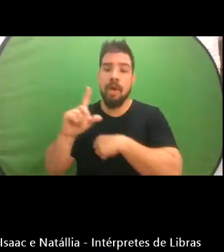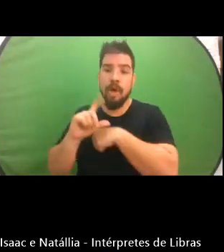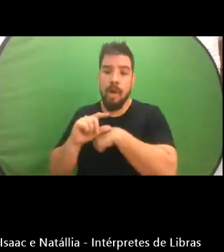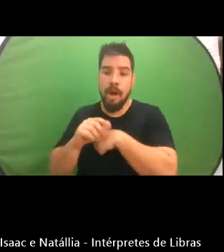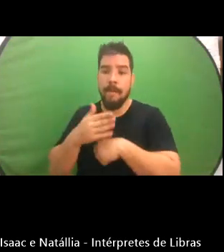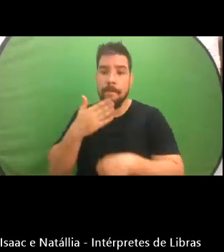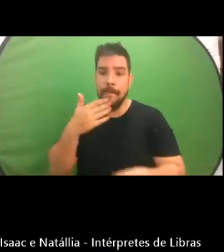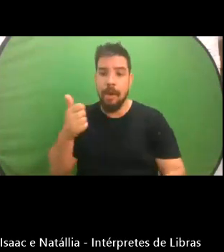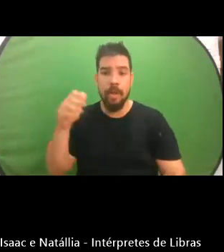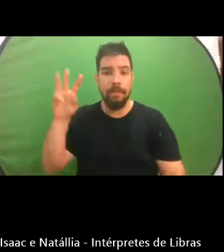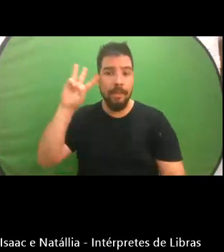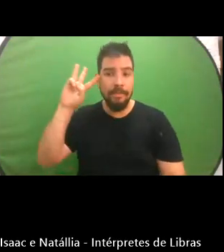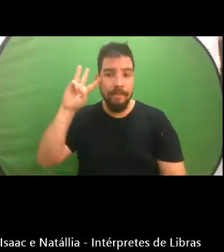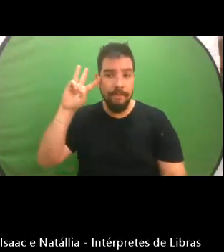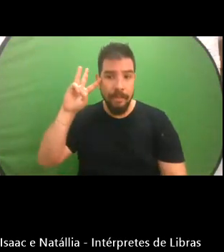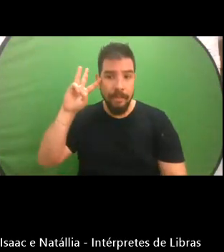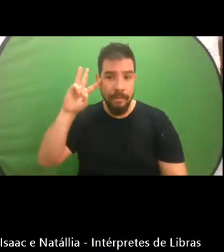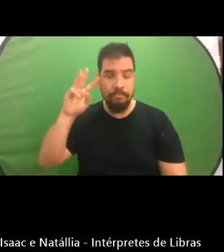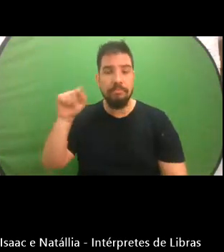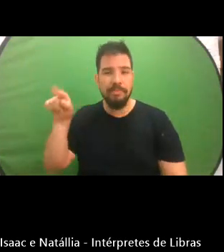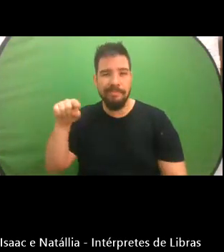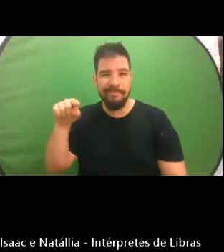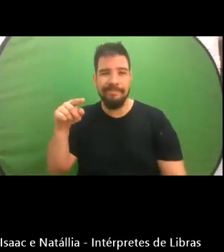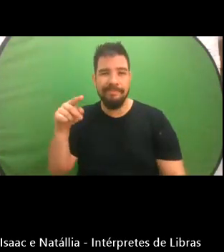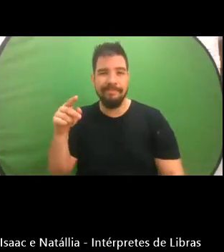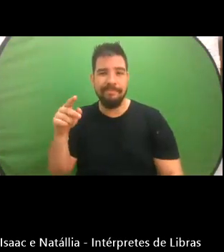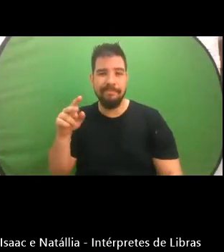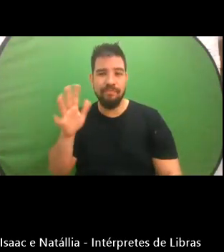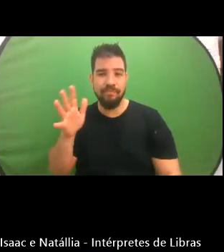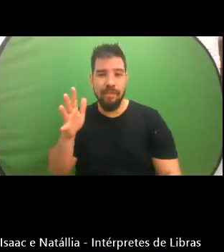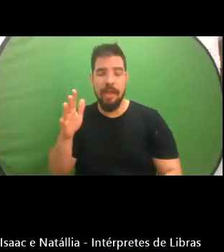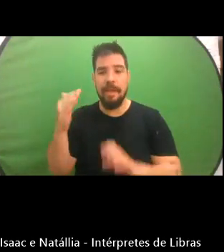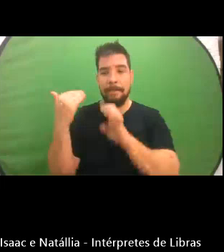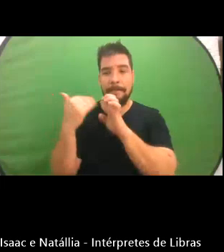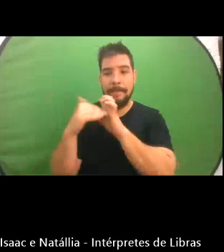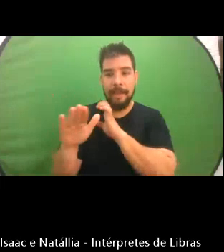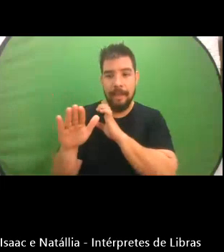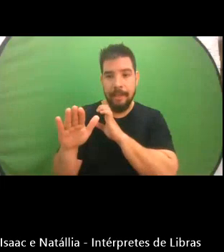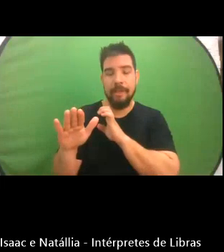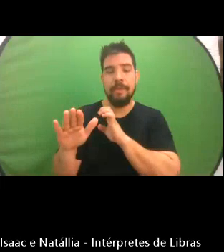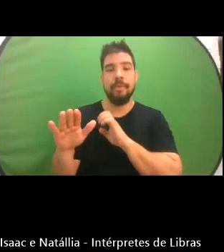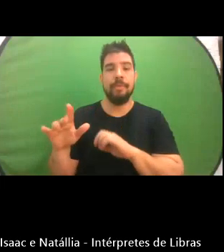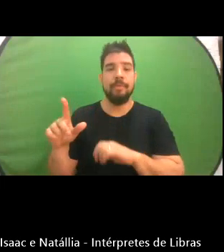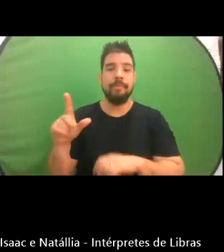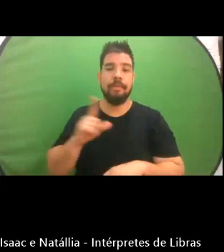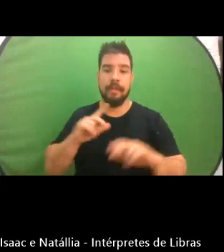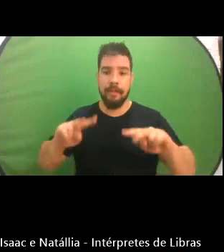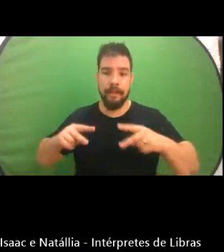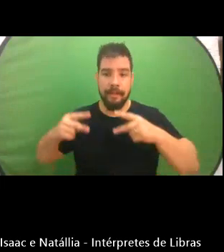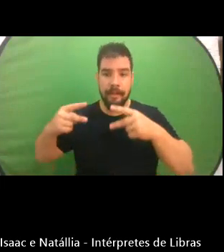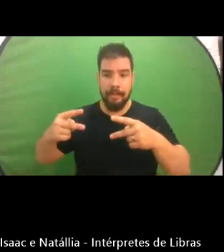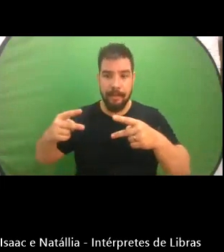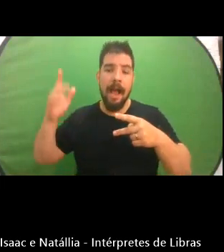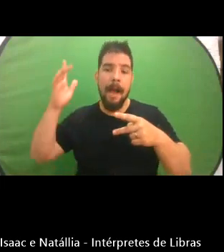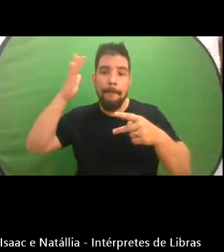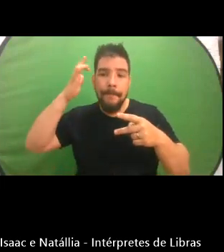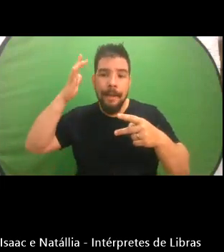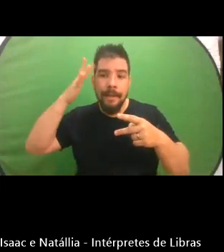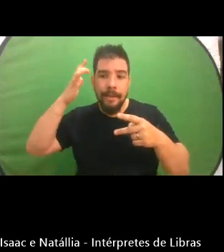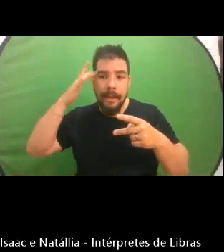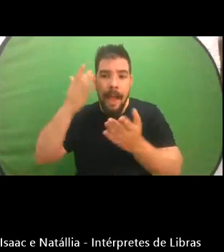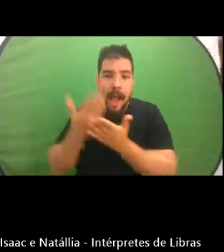terça-feira. Então, vocês viram que vocês receberam um e-mail com o link da aula dele, que seria